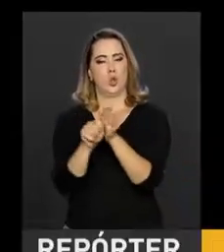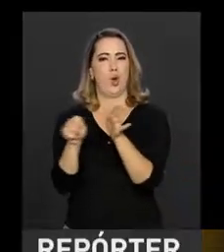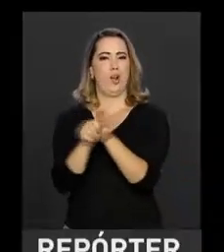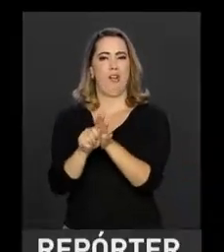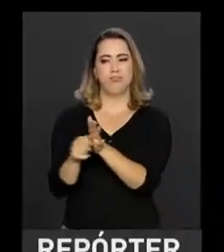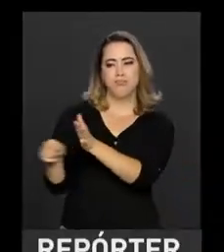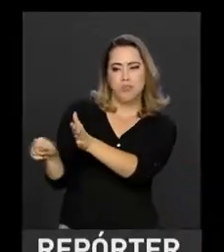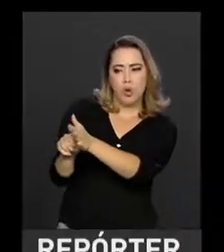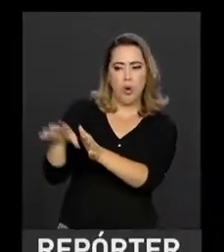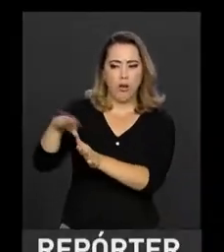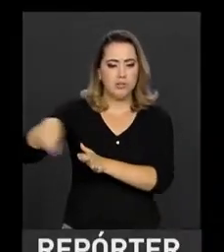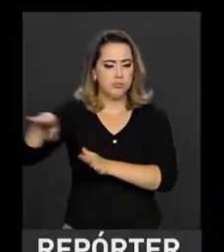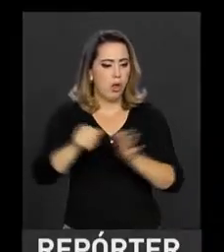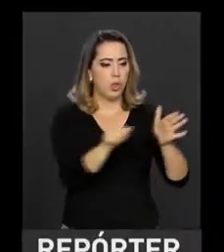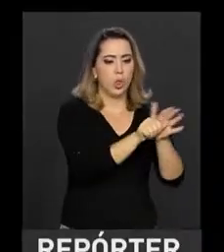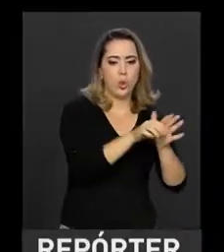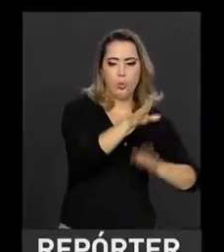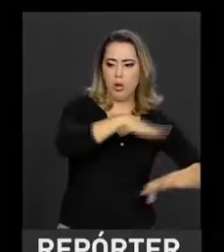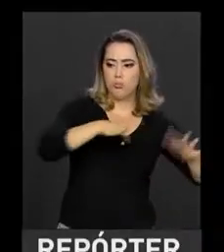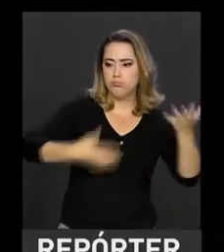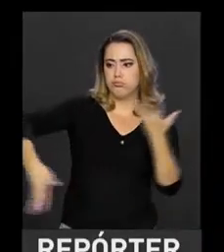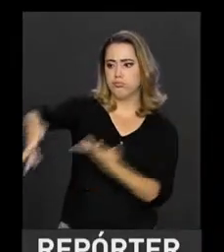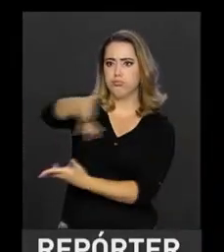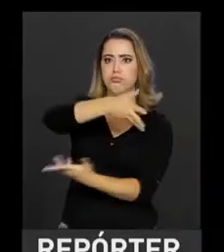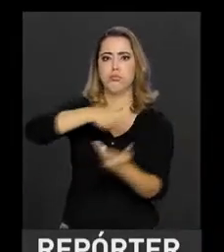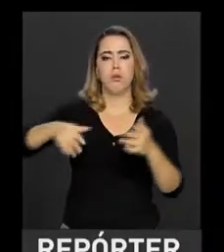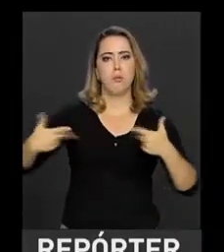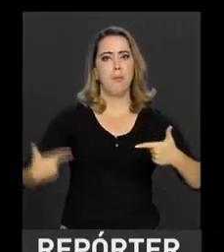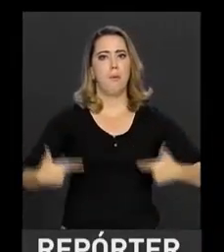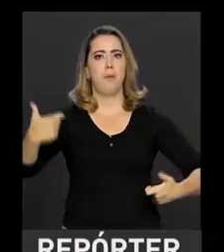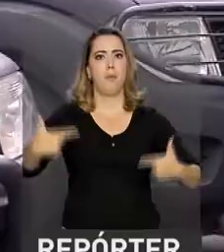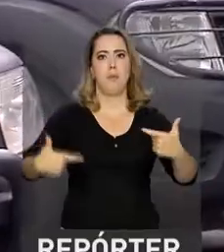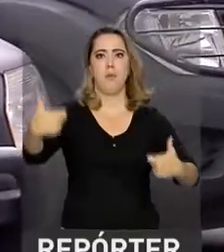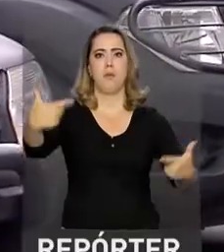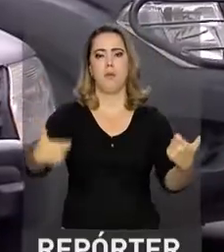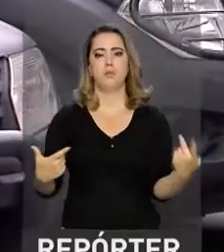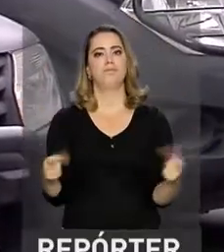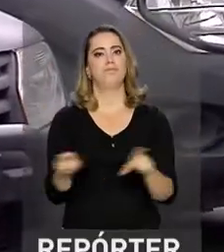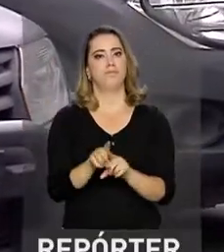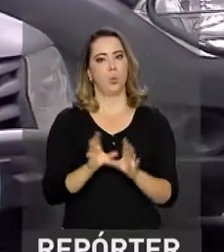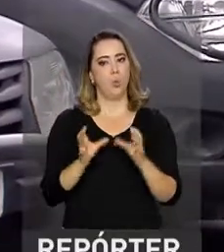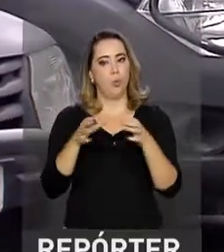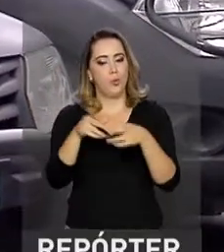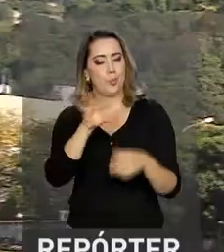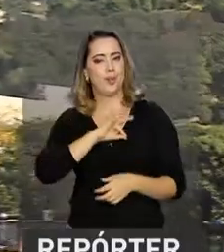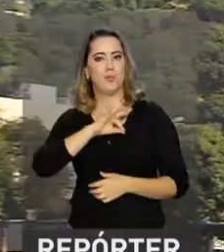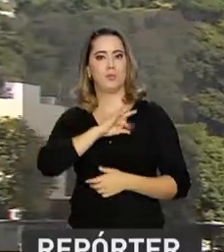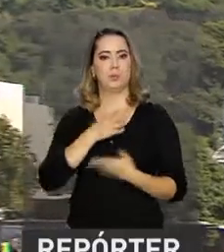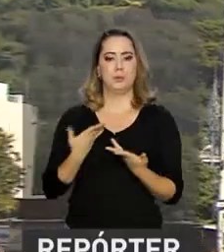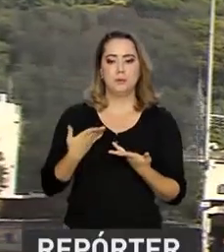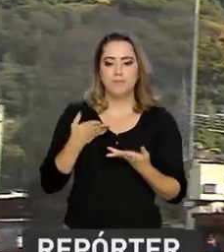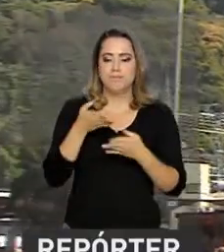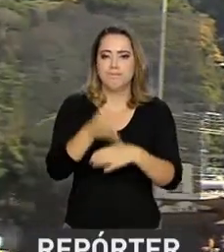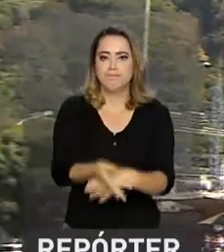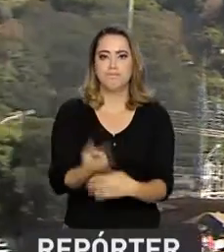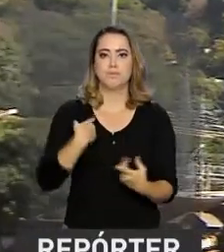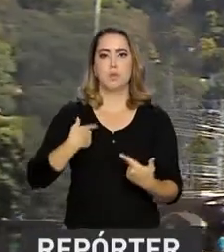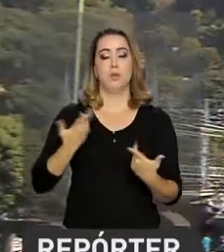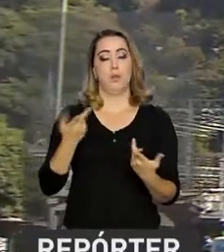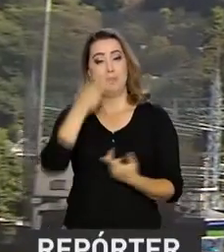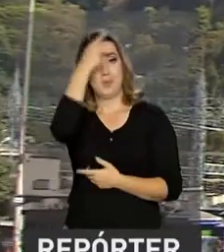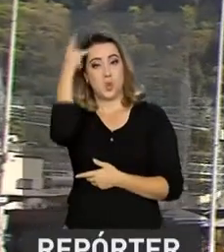Nesta sexta-feira, intensa troca de tiros entre traficantes e forças policiais colocou sob